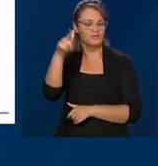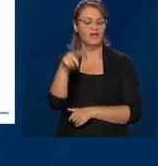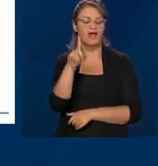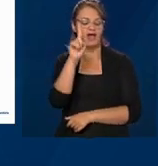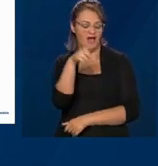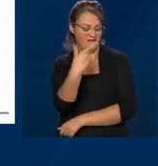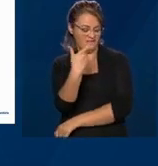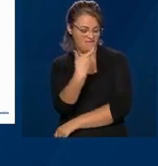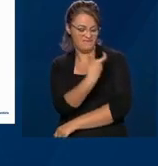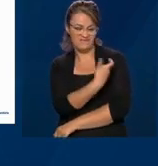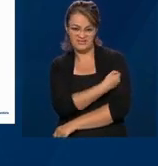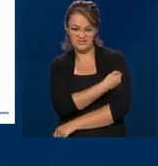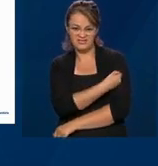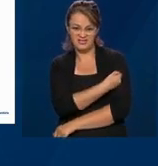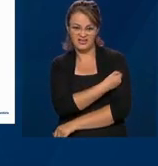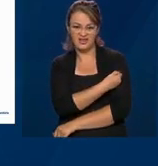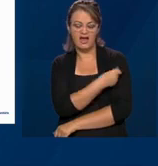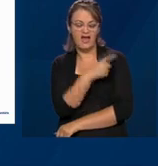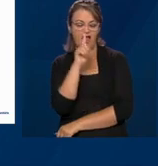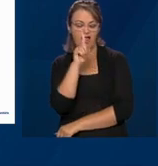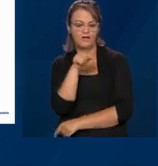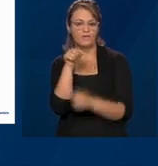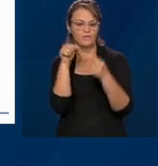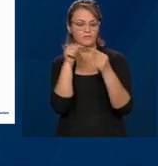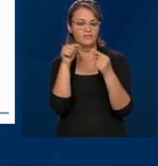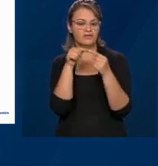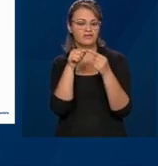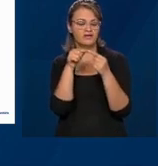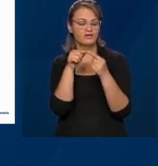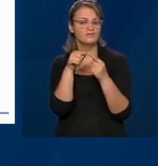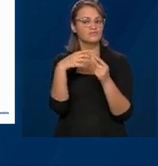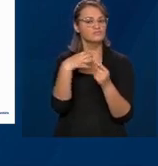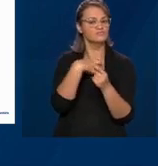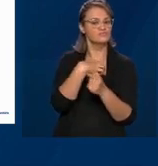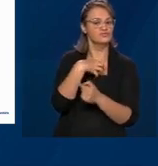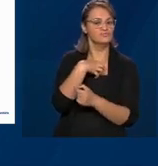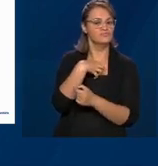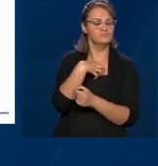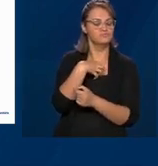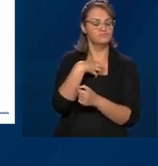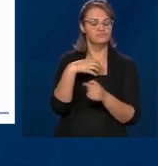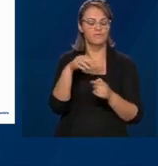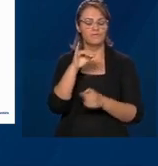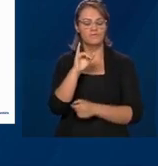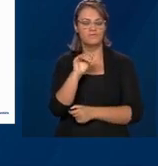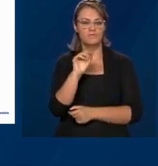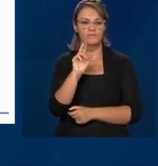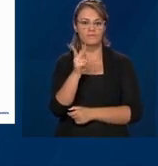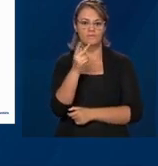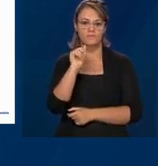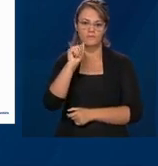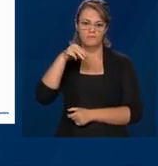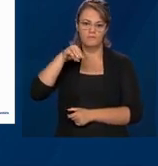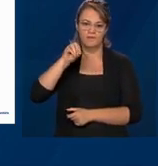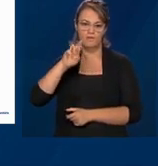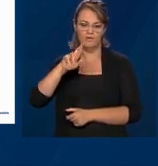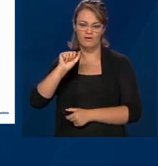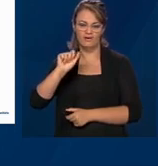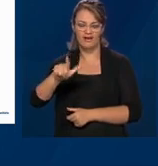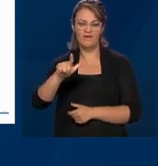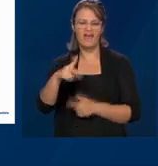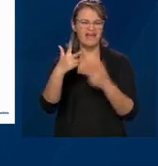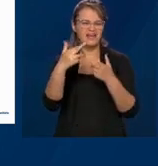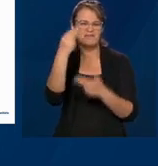vacina de vírus inativado que está mais relacionada ao tipo de imunidade humoral, e a imunidade humoral ela não tem